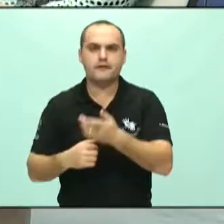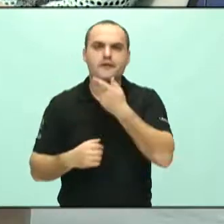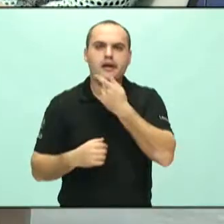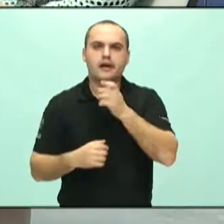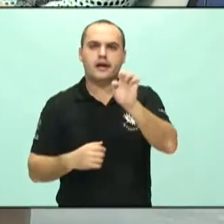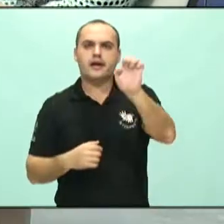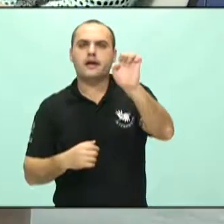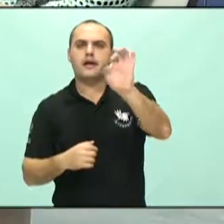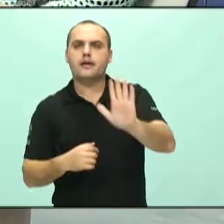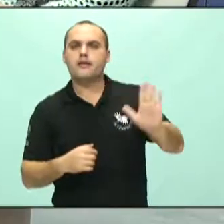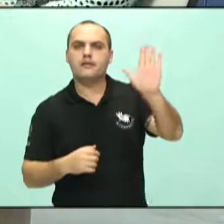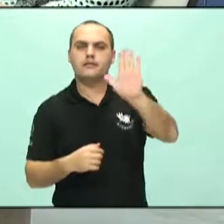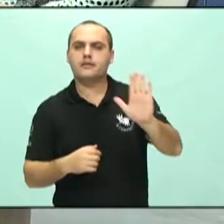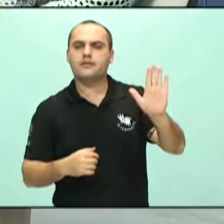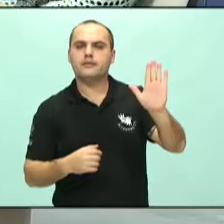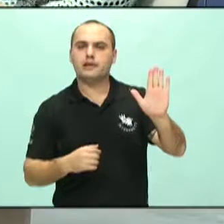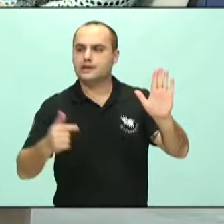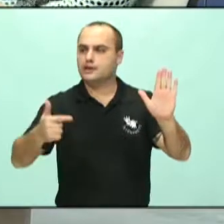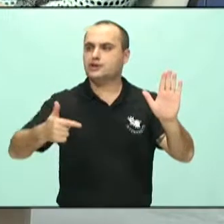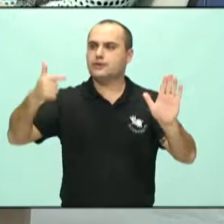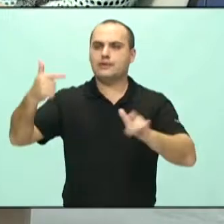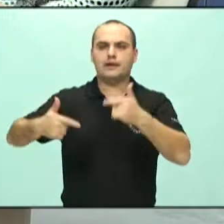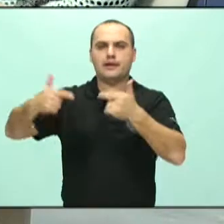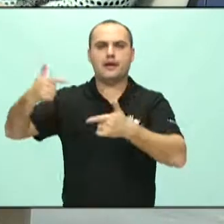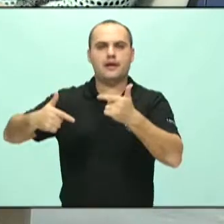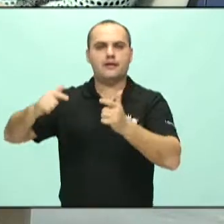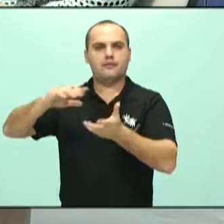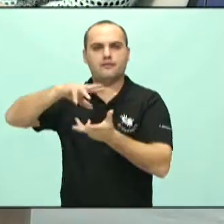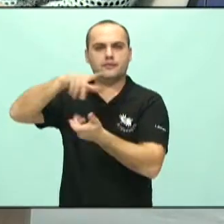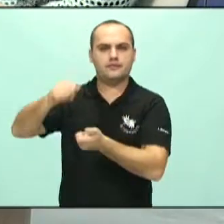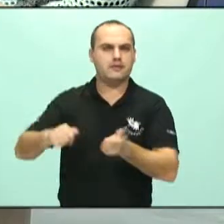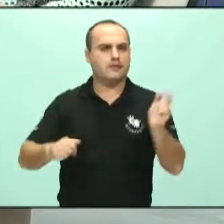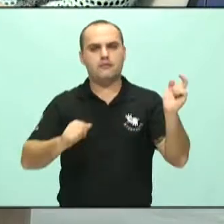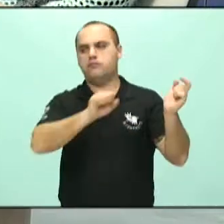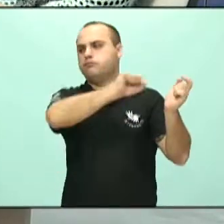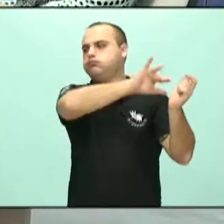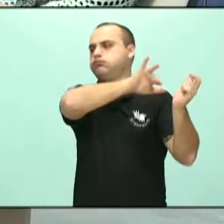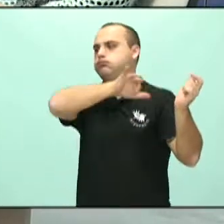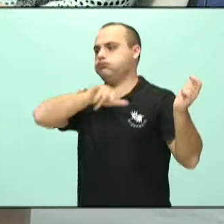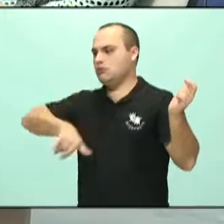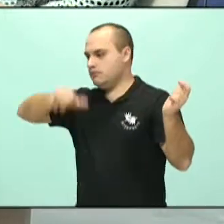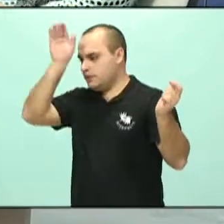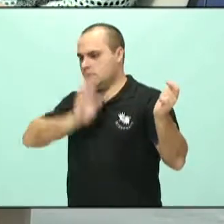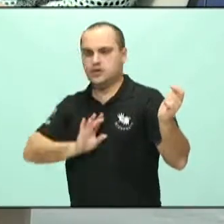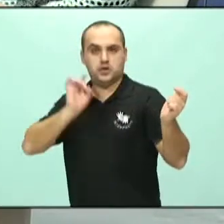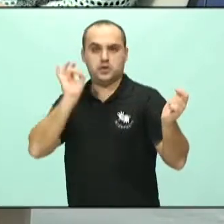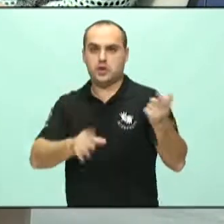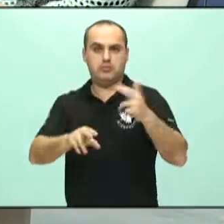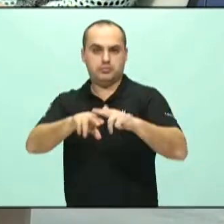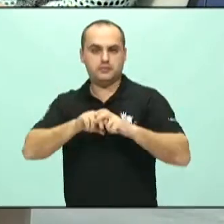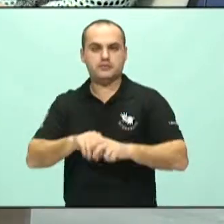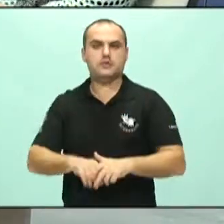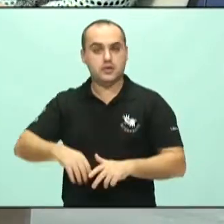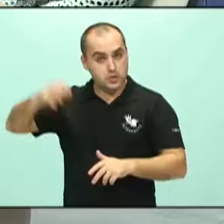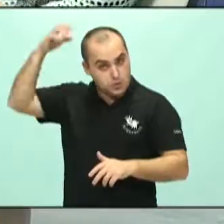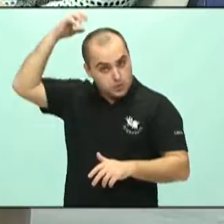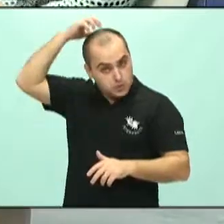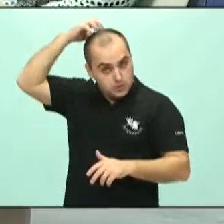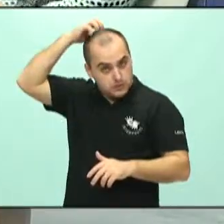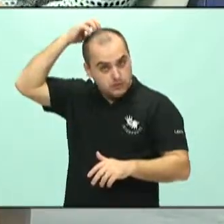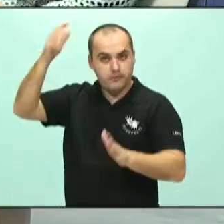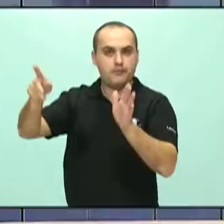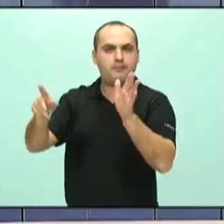europeus vieram da Segunda Guerra Mundial. Eles são descendentes da Segunda Guerra Mundial. O judeu é descendente do